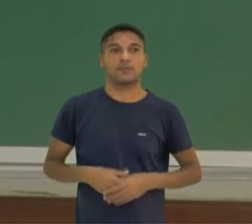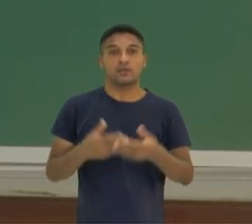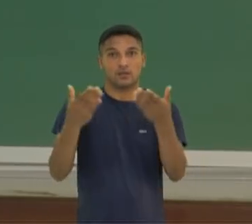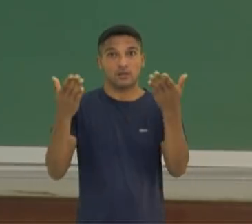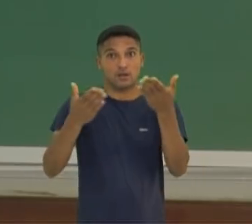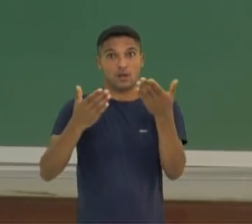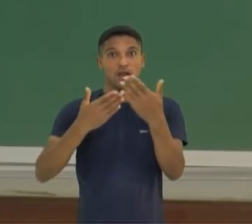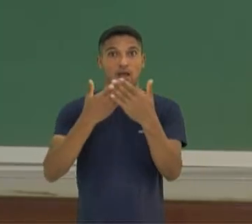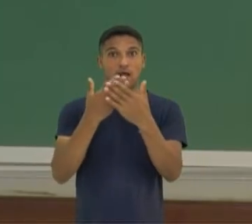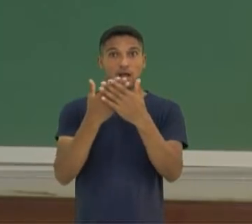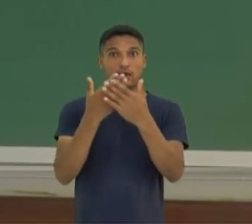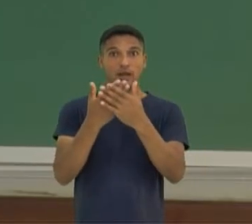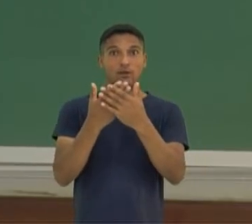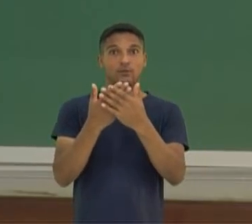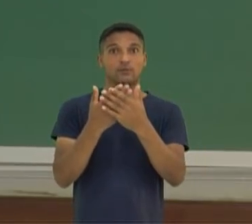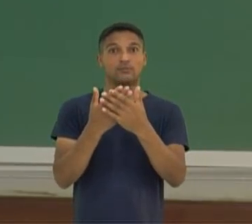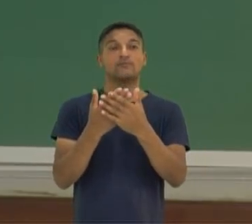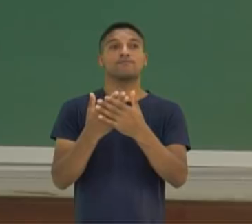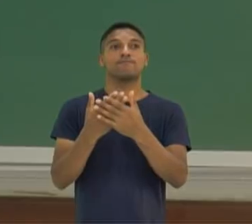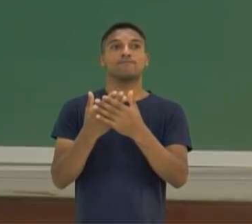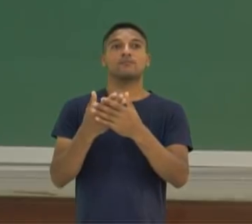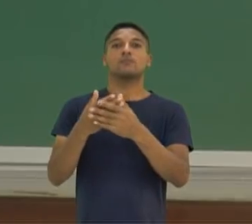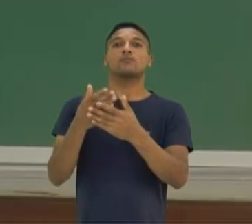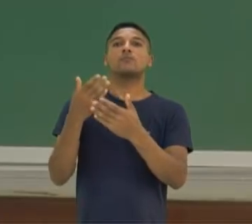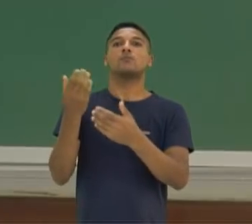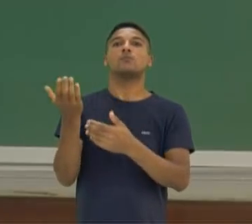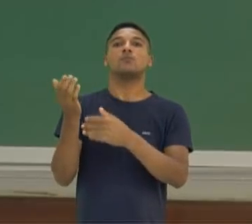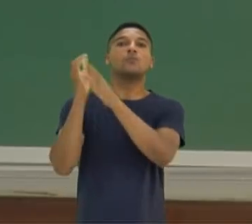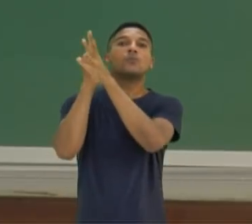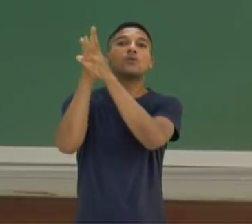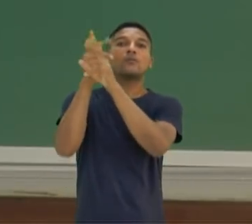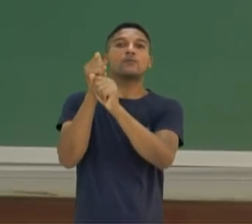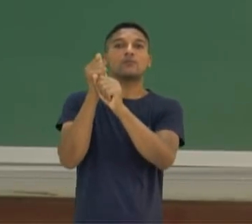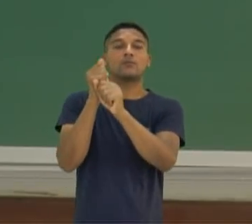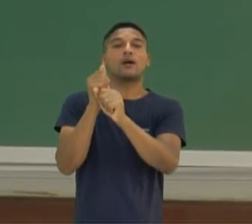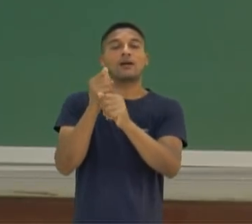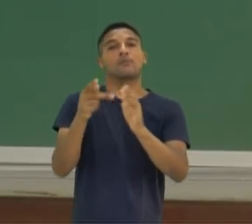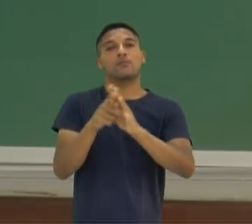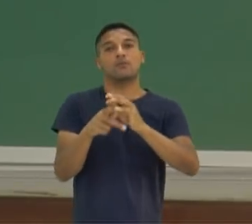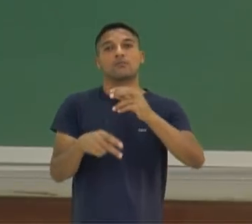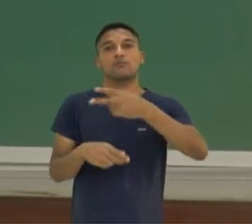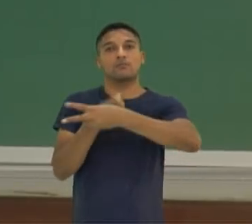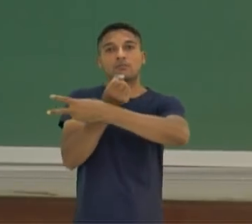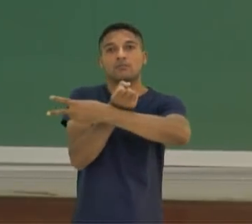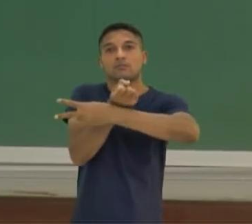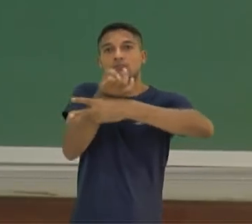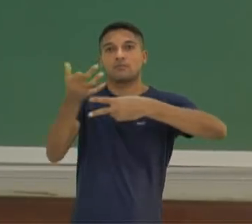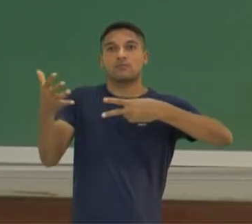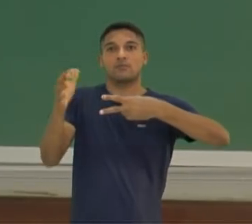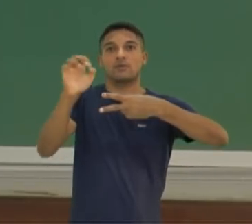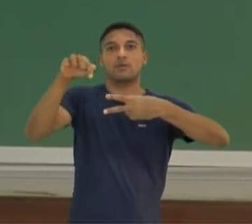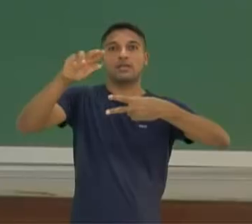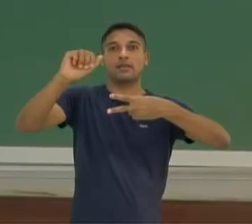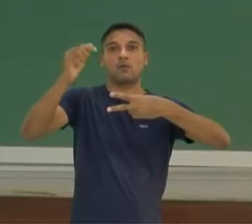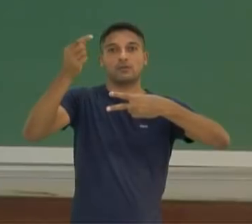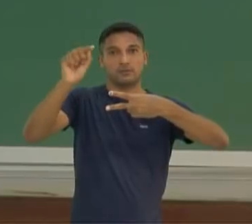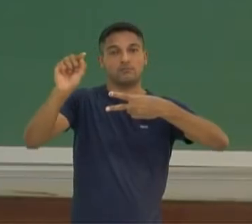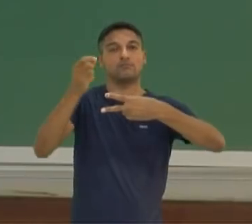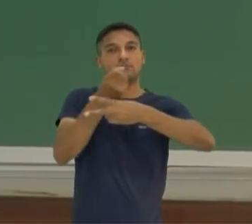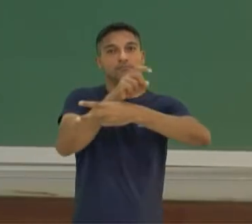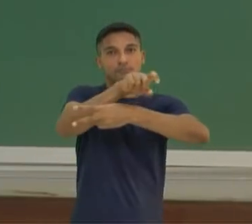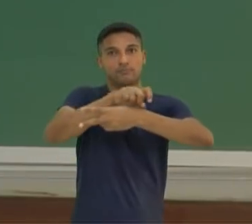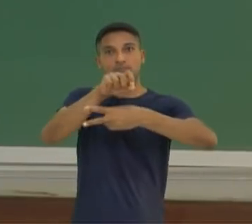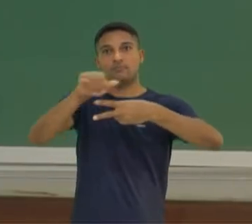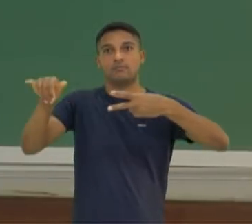nós estudamos na aula de hoje? Então, nós estudamos equações. E na próxima aula? Na próxima aula,